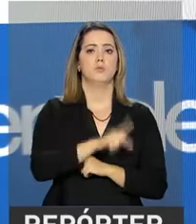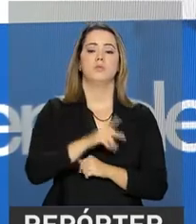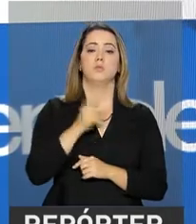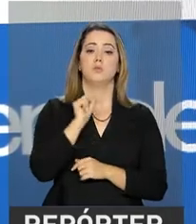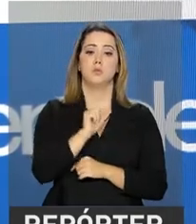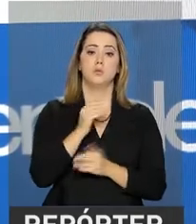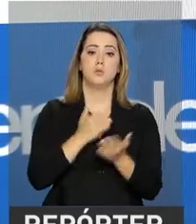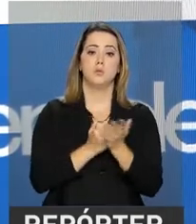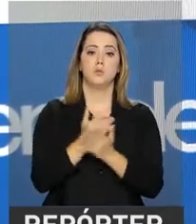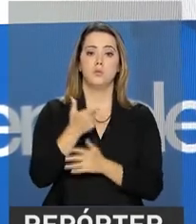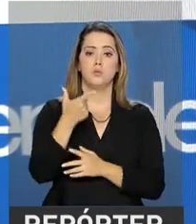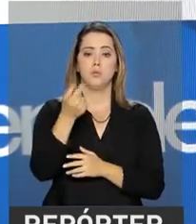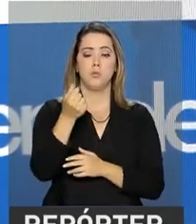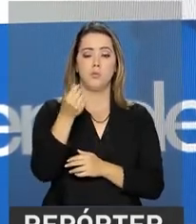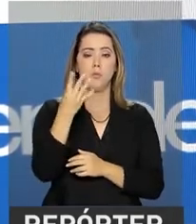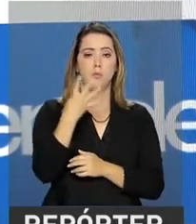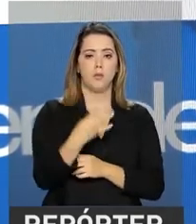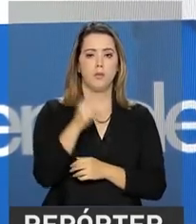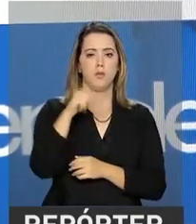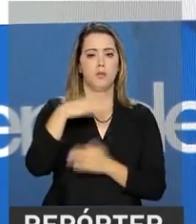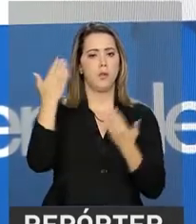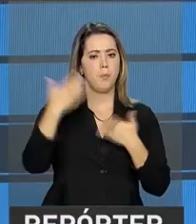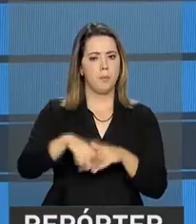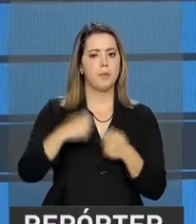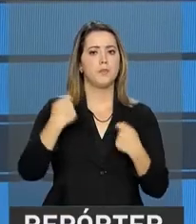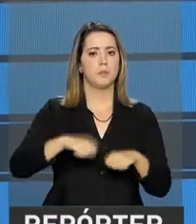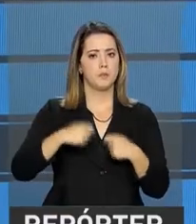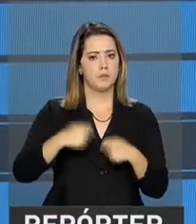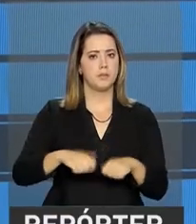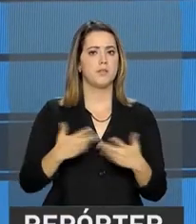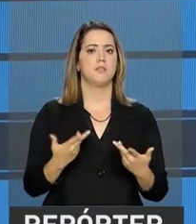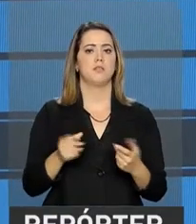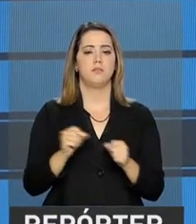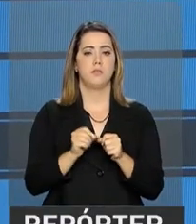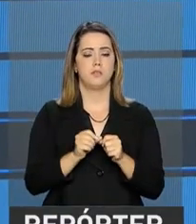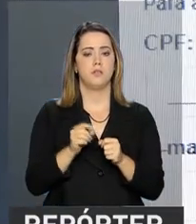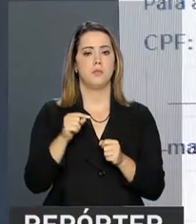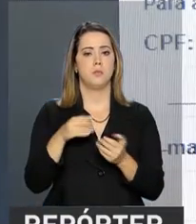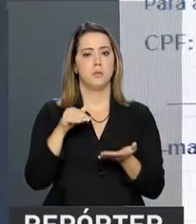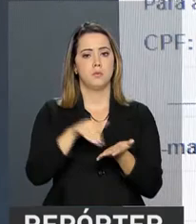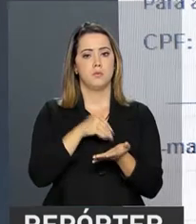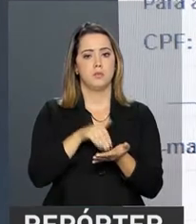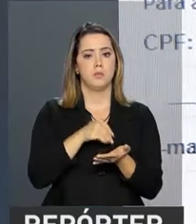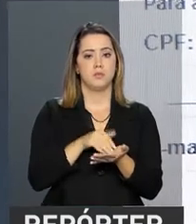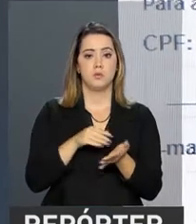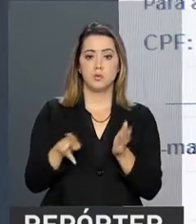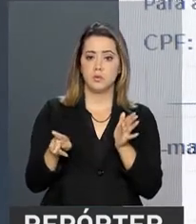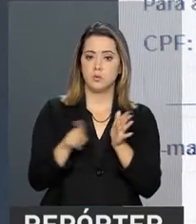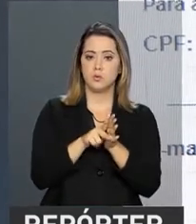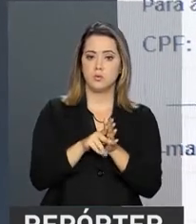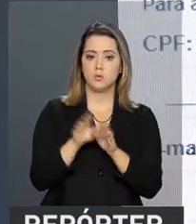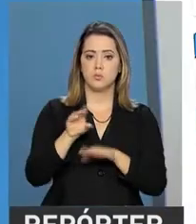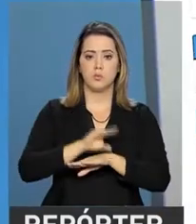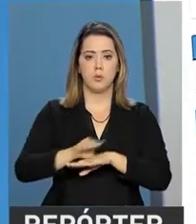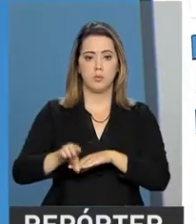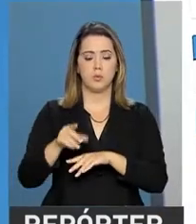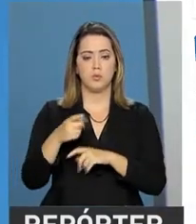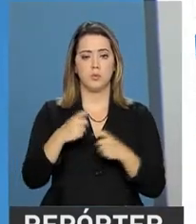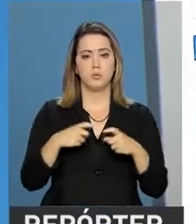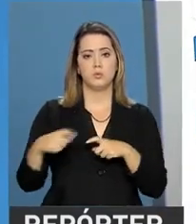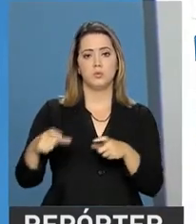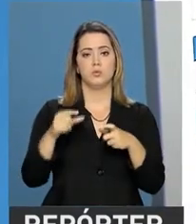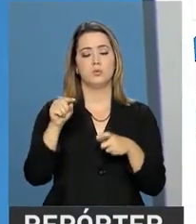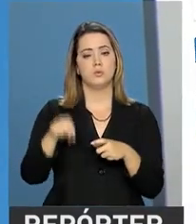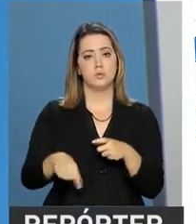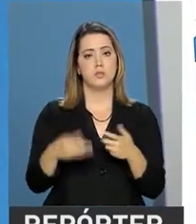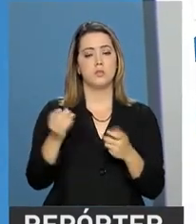desde 2004 e é uma prova obrigatória. Embora as inscrições sejam realizadas pelos coordenadores dos cursos, nessa